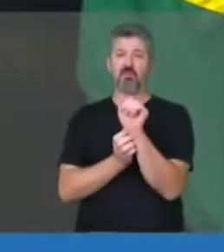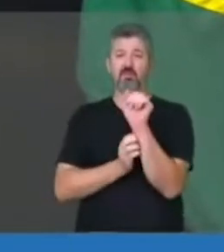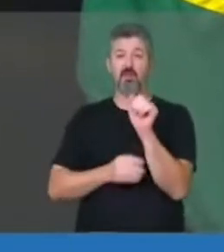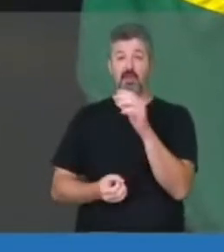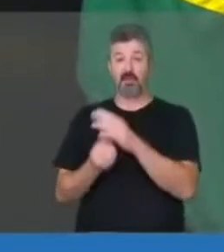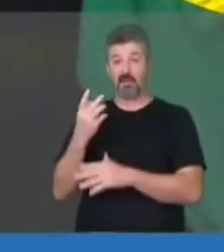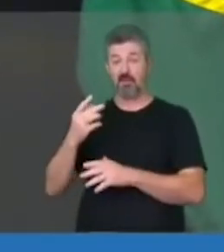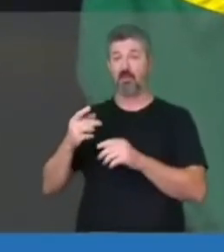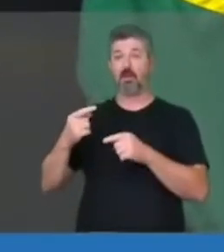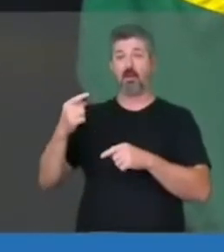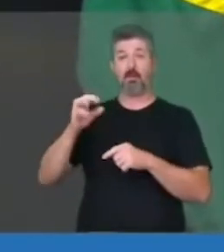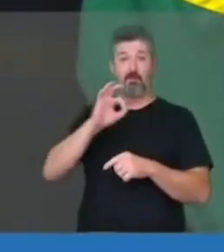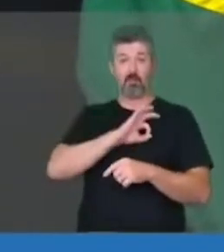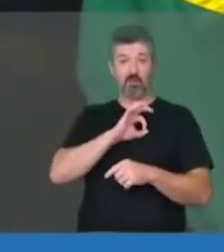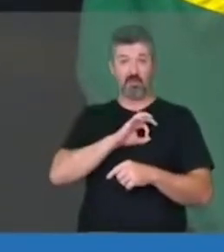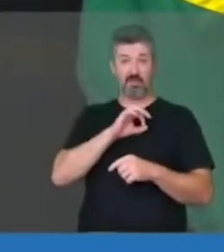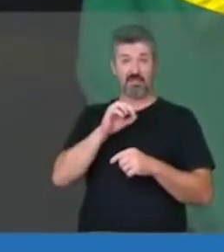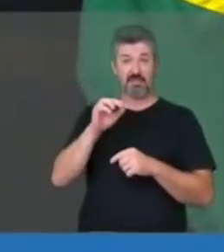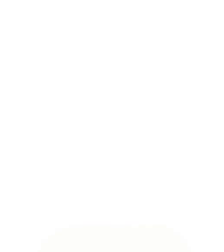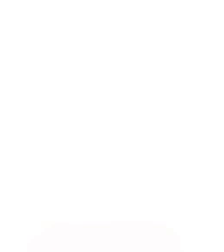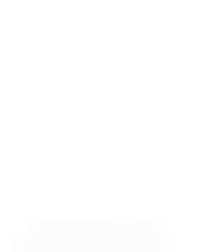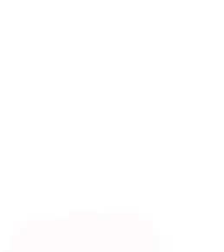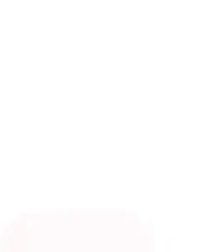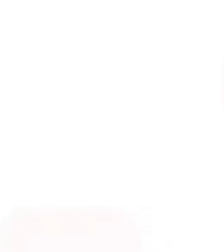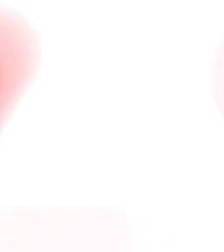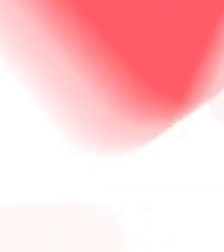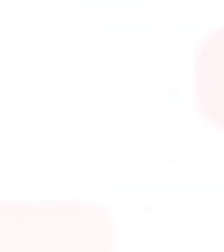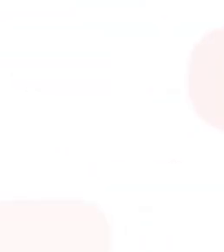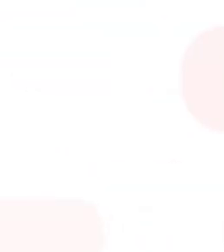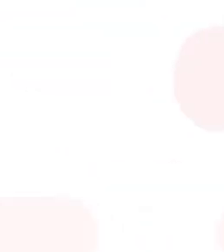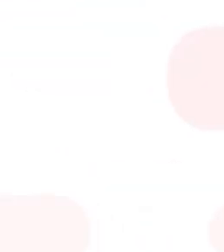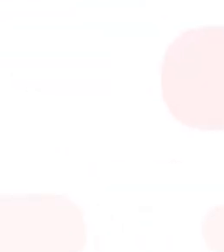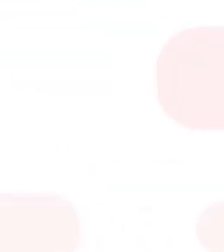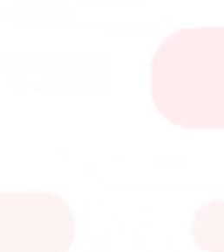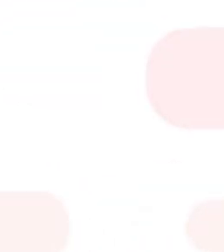ostensiva Federal vai solucionar o problema tema